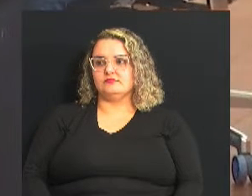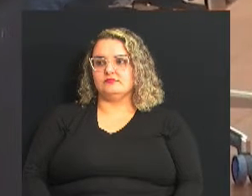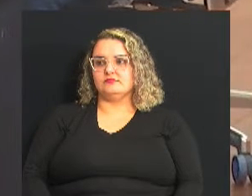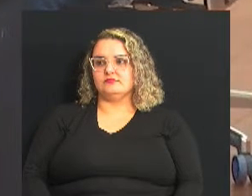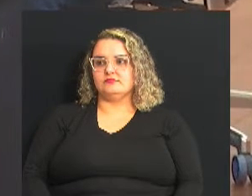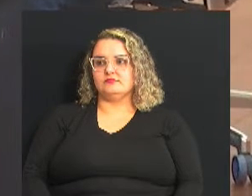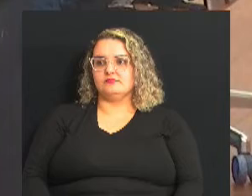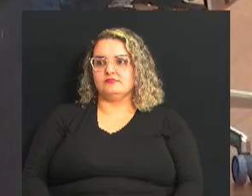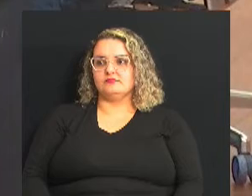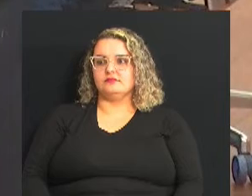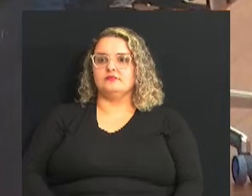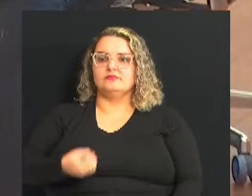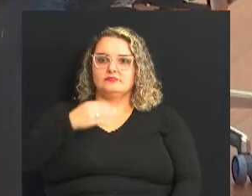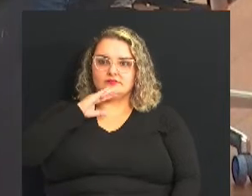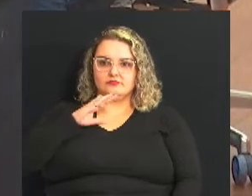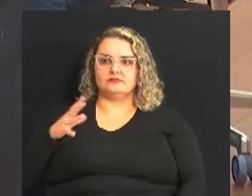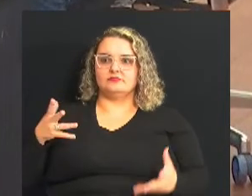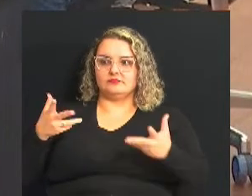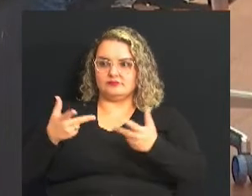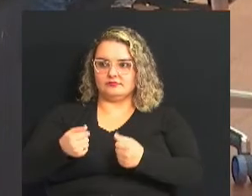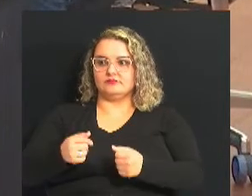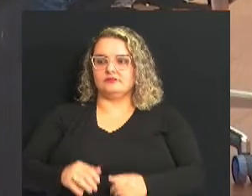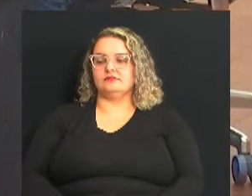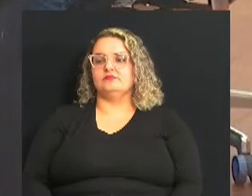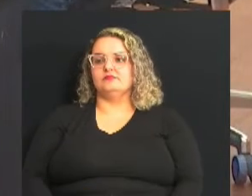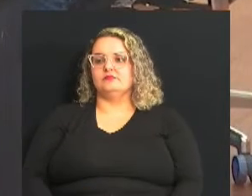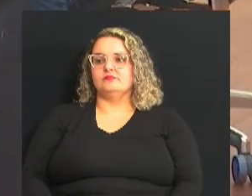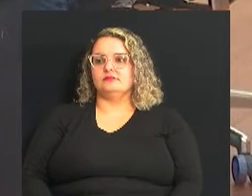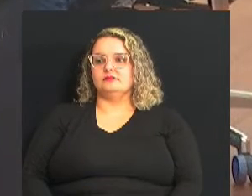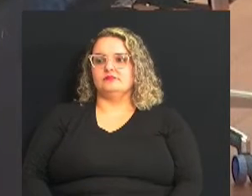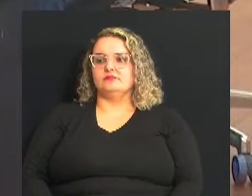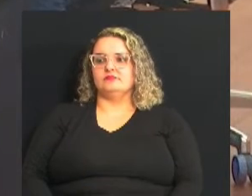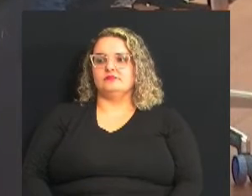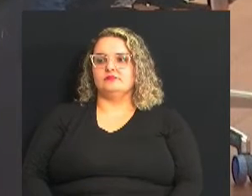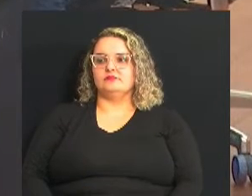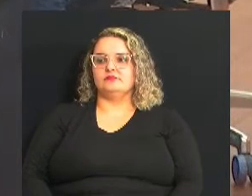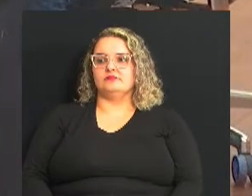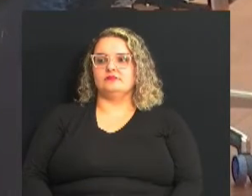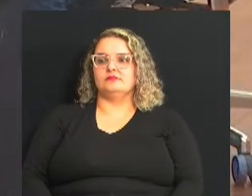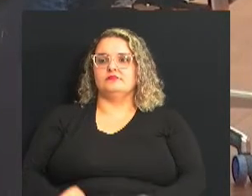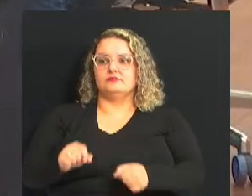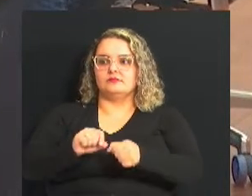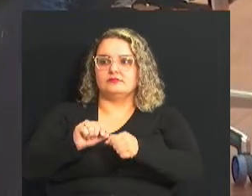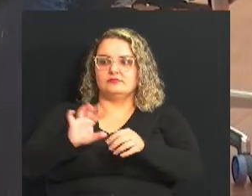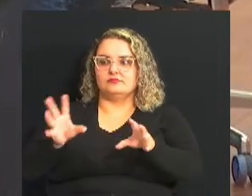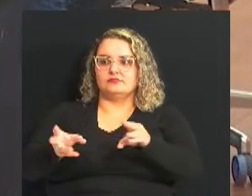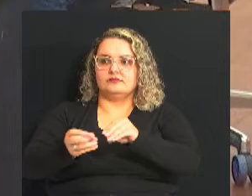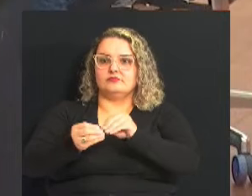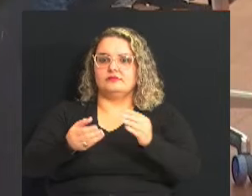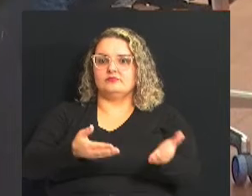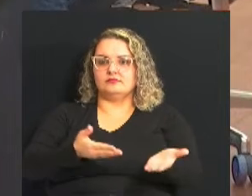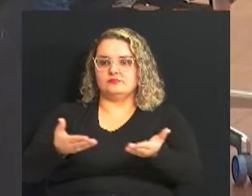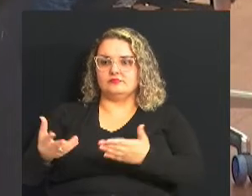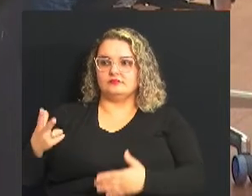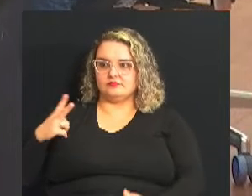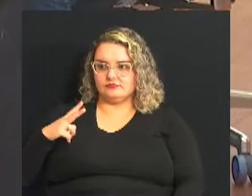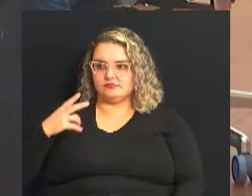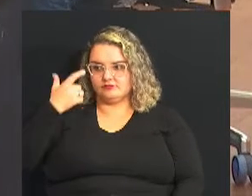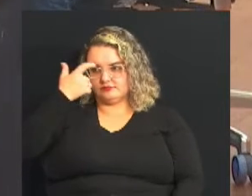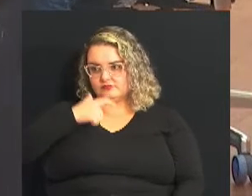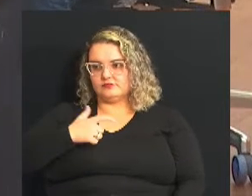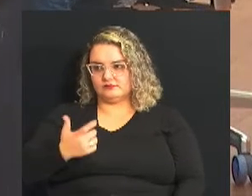Bom, mais uma vez, boa tarde a todos. Eu só vou fazer rapidamente uma apresentação pessoal minha,